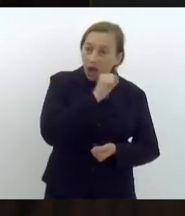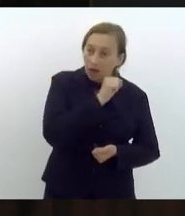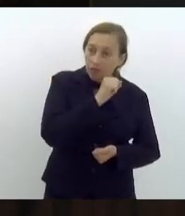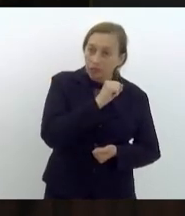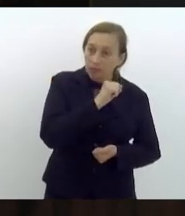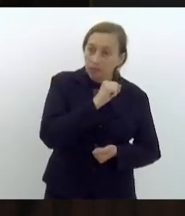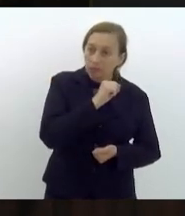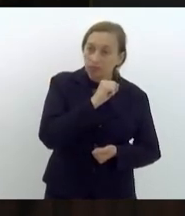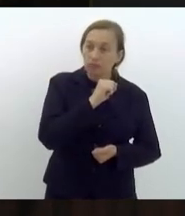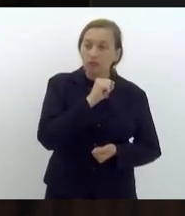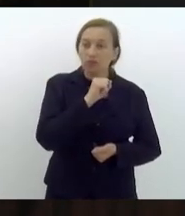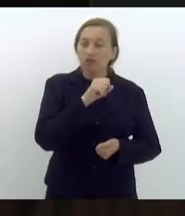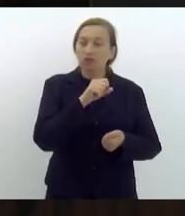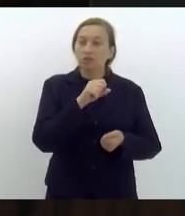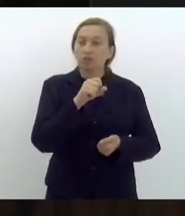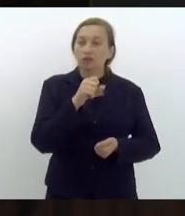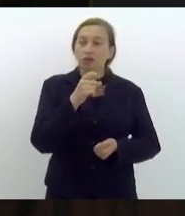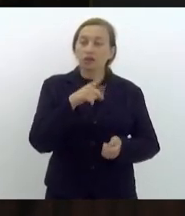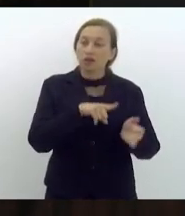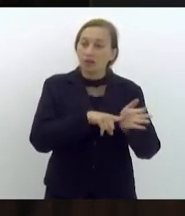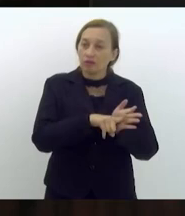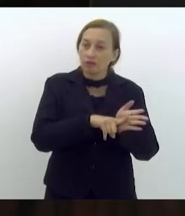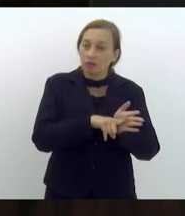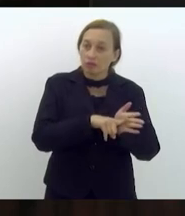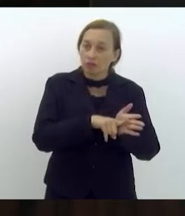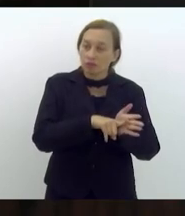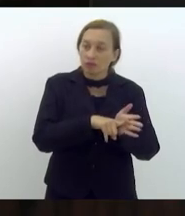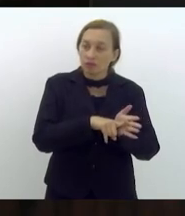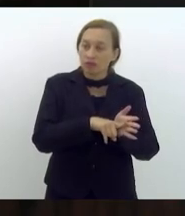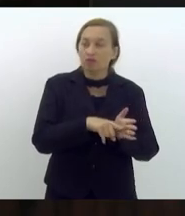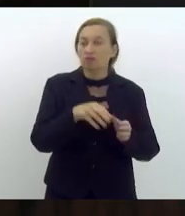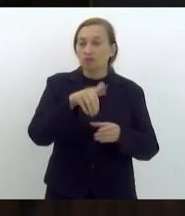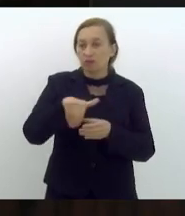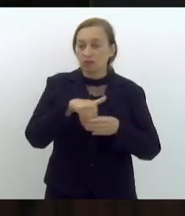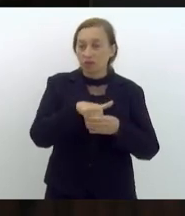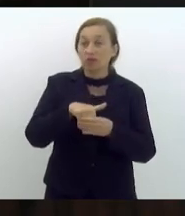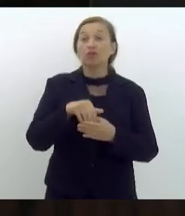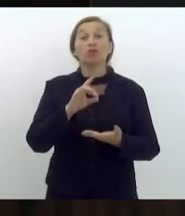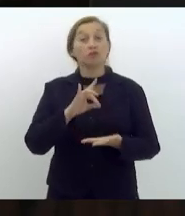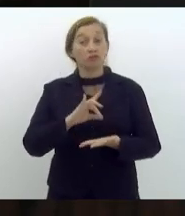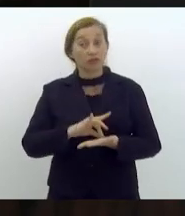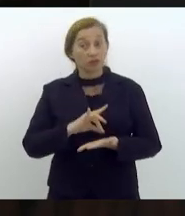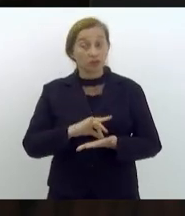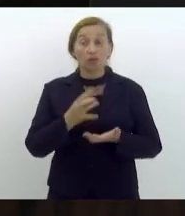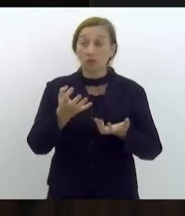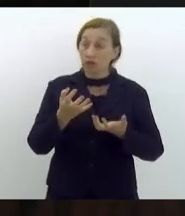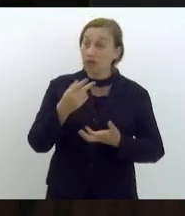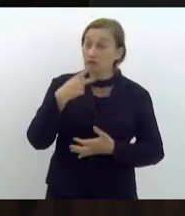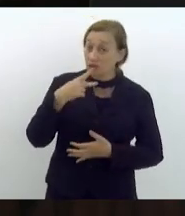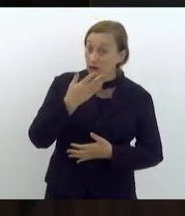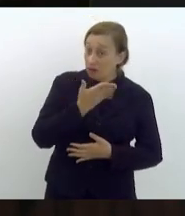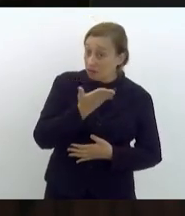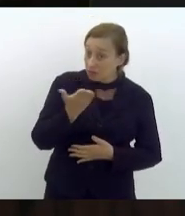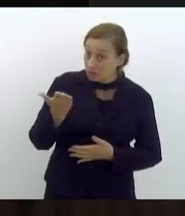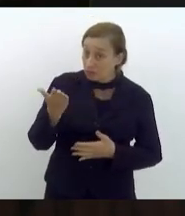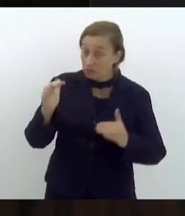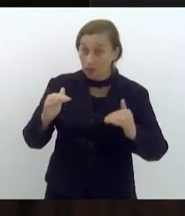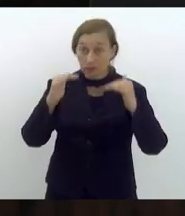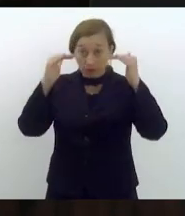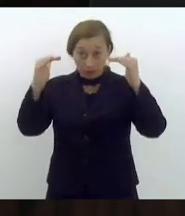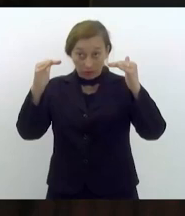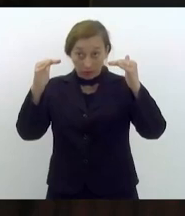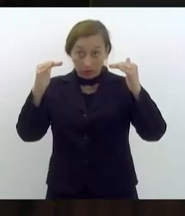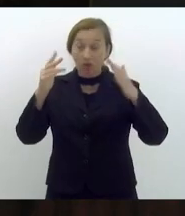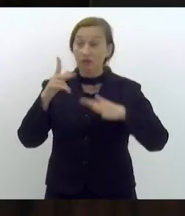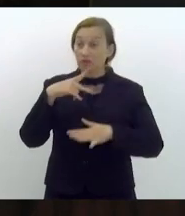verificação de votação então sendo assim realmente eu quero dizer para nossas excelências